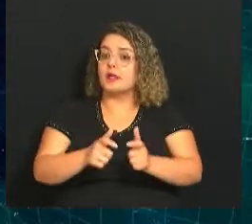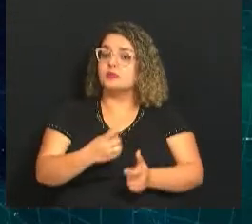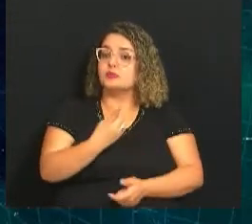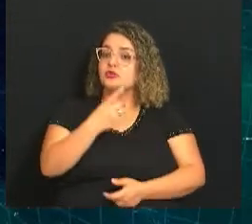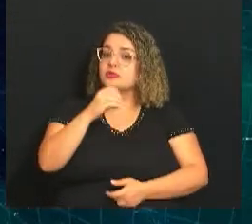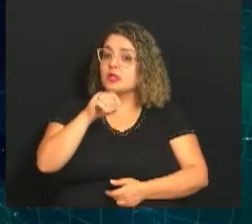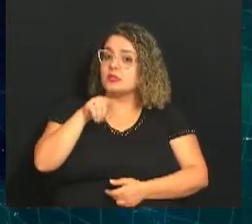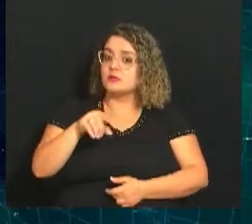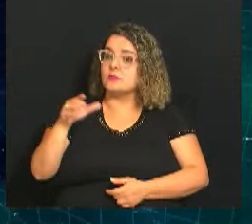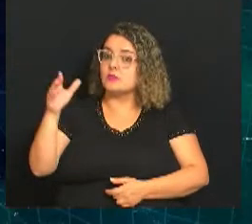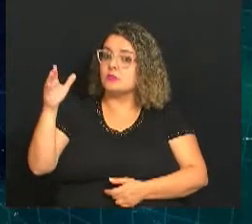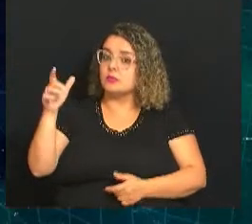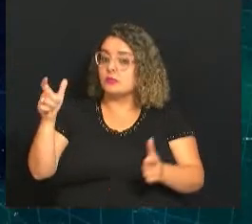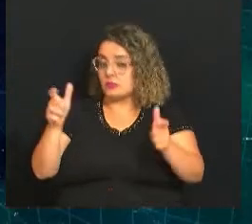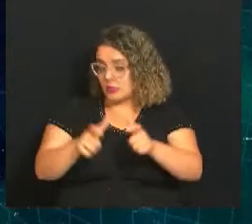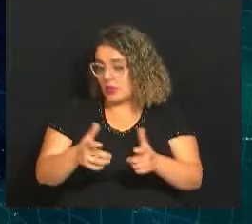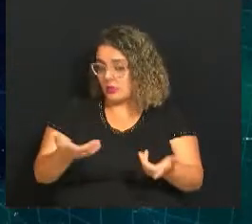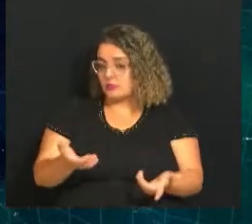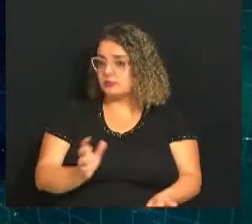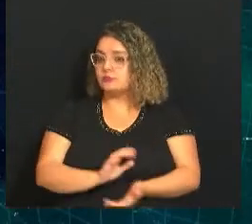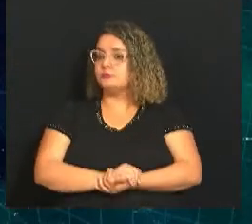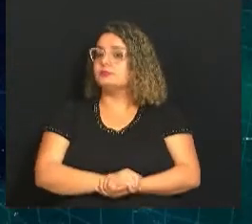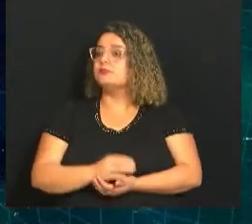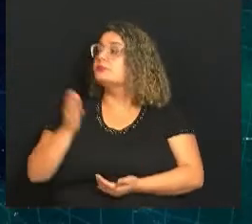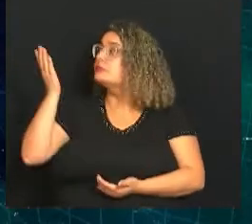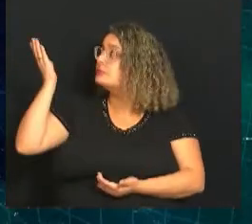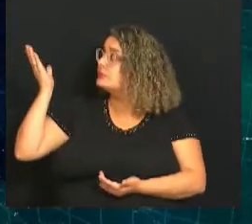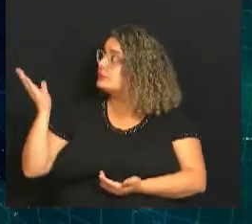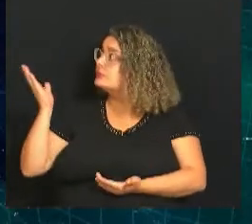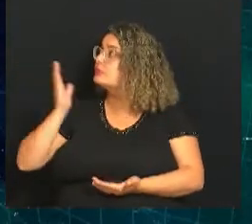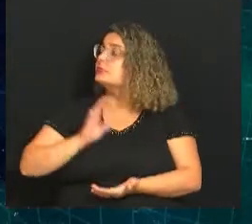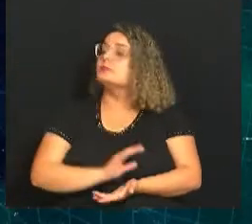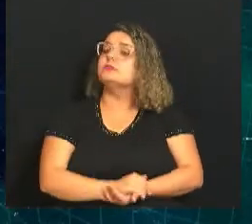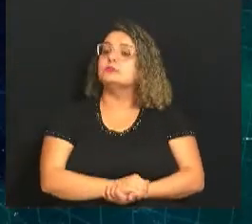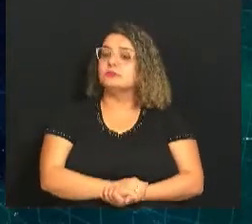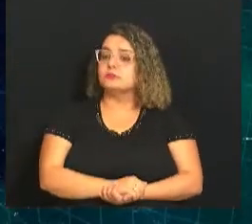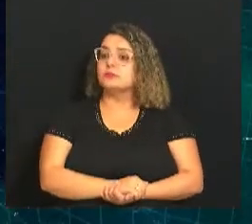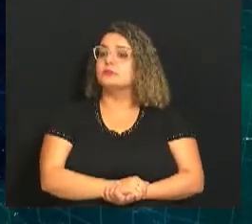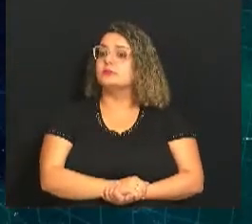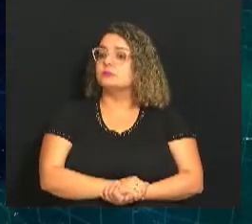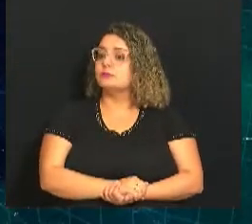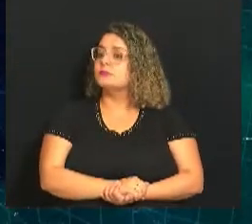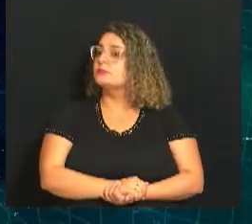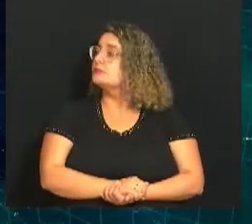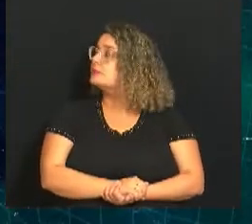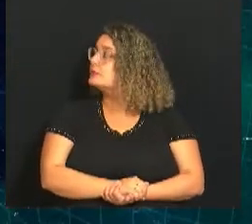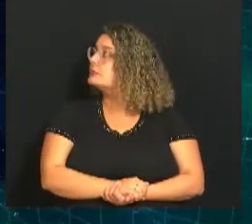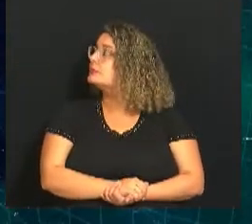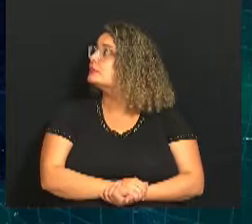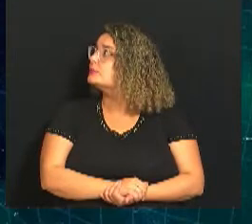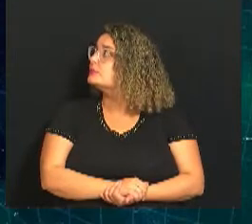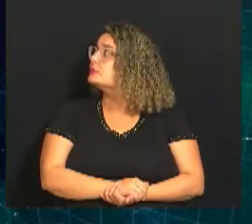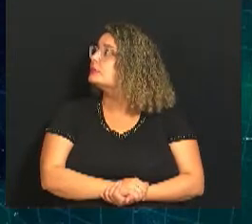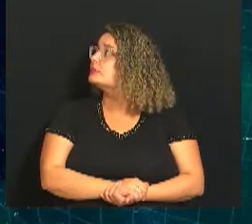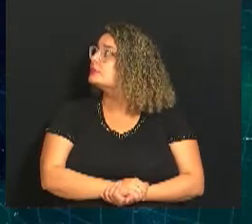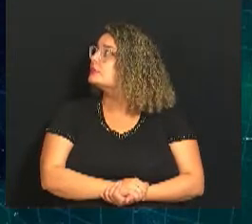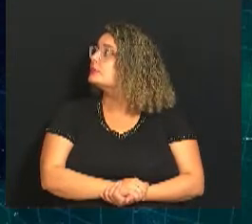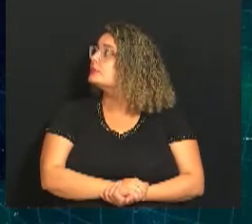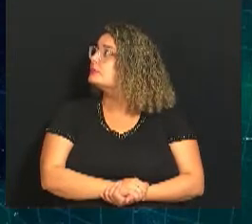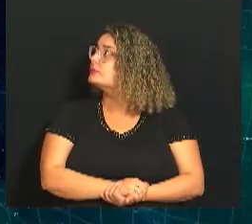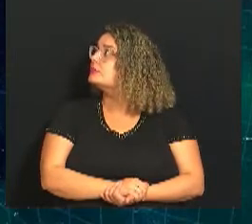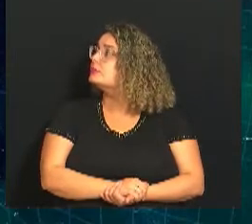Covid desde o início da pandemia: Arthur Nogueira, Nova Odessa, Monte Moro, Pedreira, Santo Antônio de Posse, Engenheiro